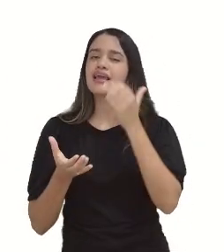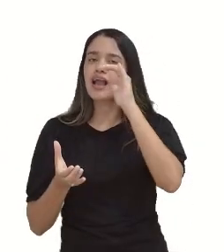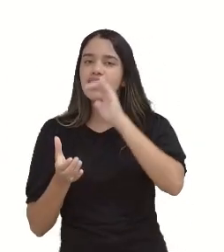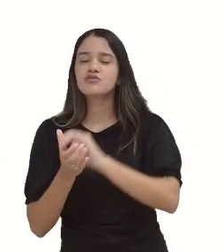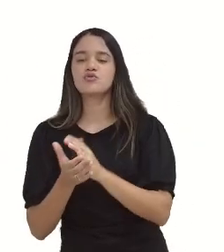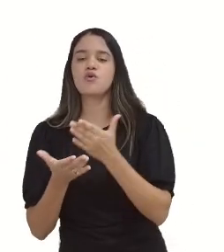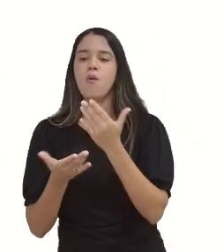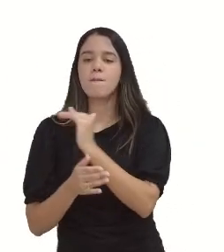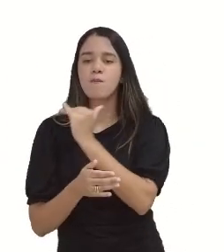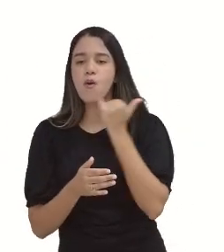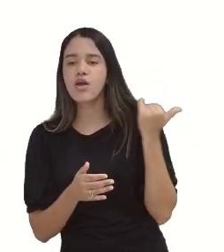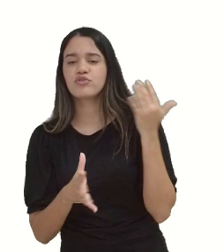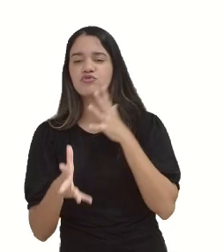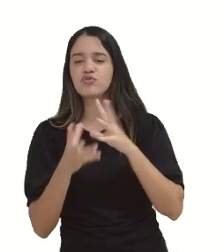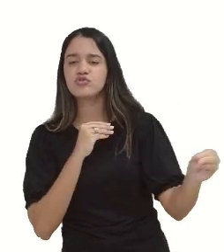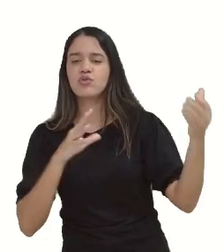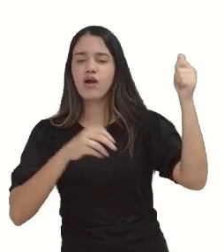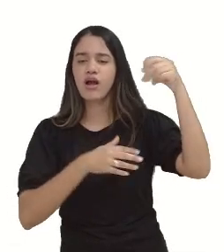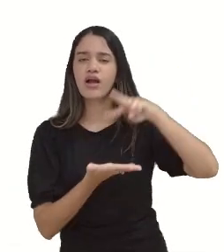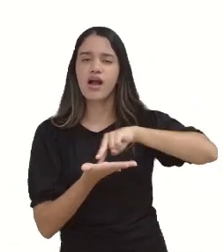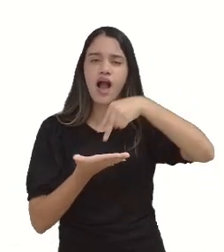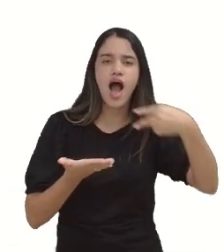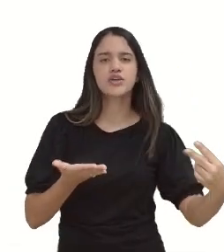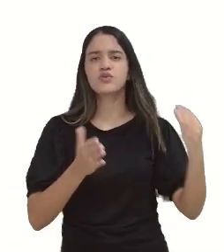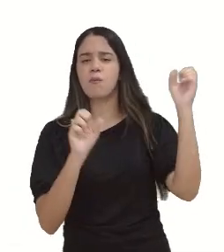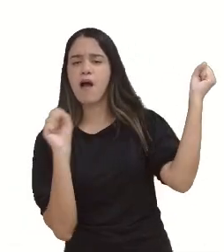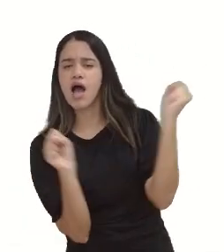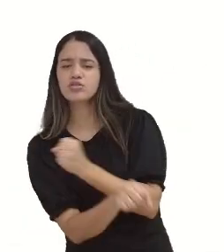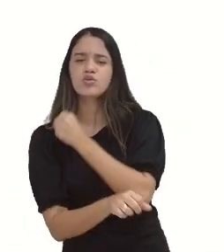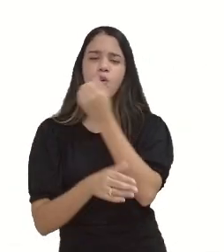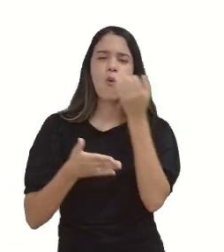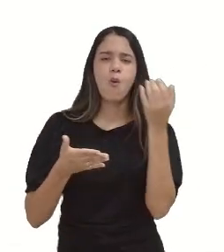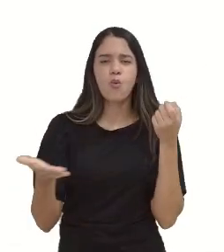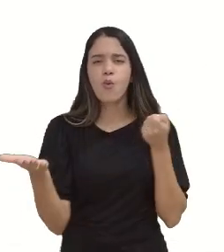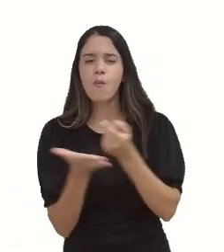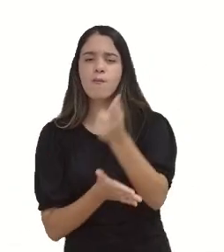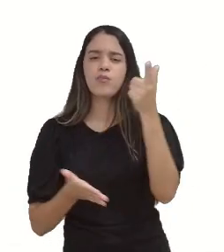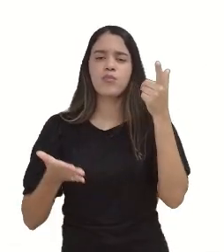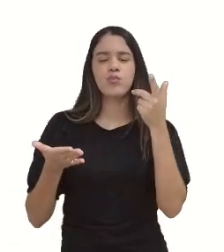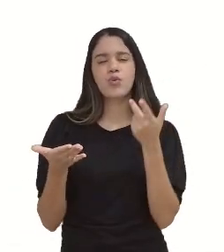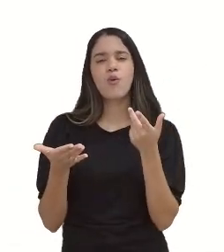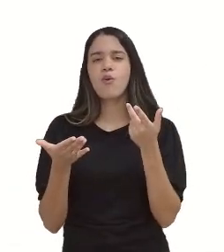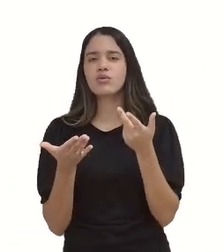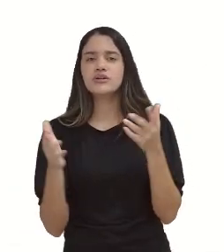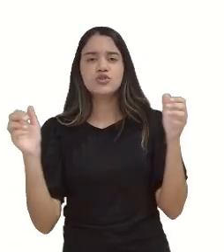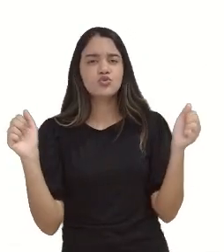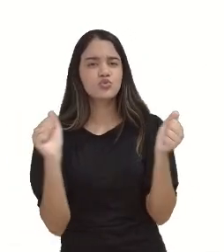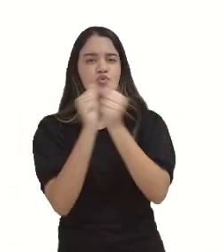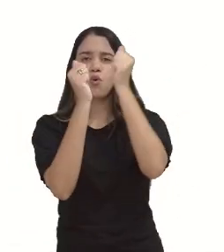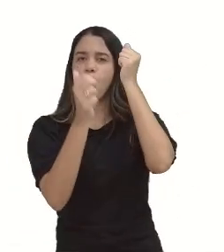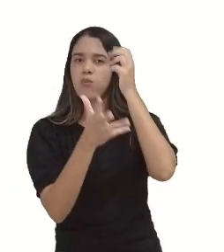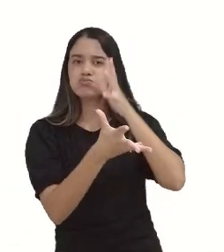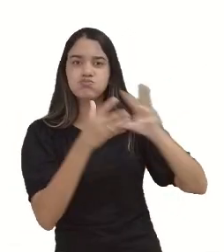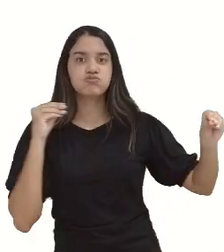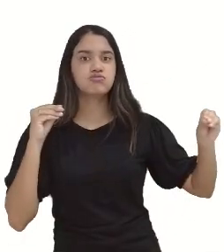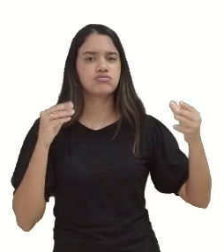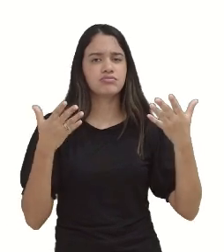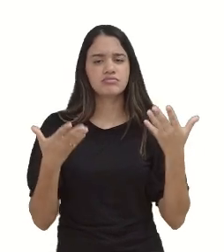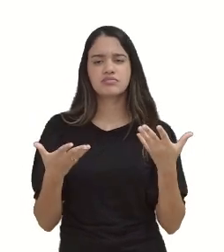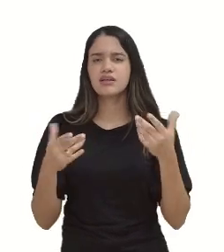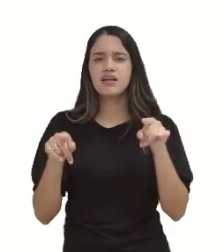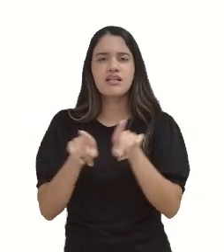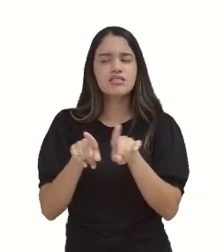fugiu, caiu, matou, traiu, comprou, juntou, chegou, partiu. Coisas simples, como a